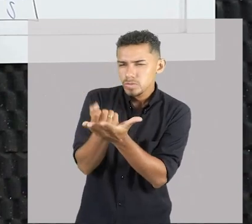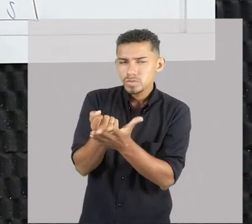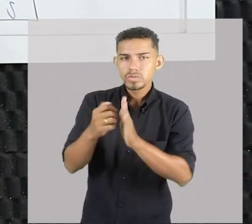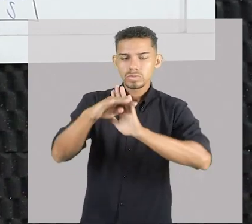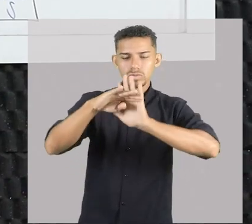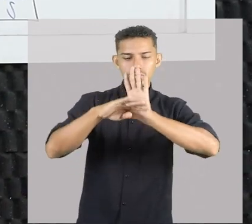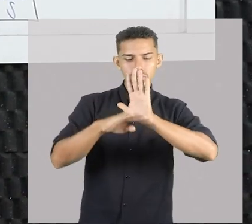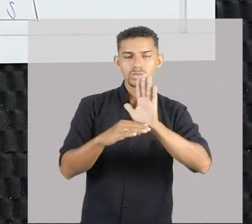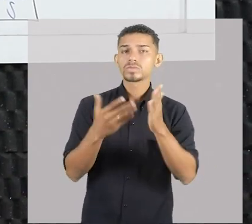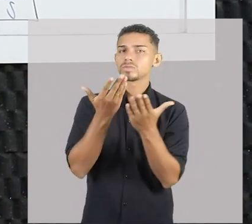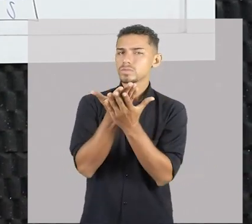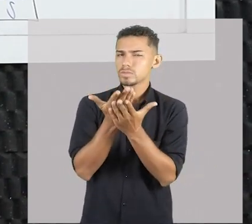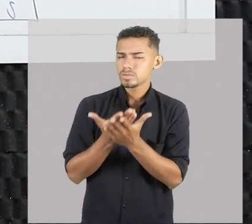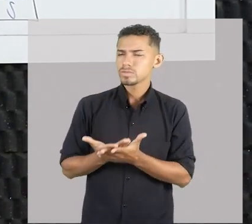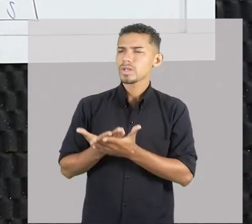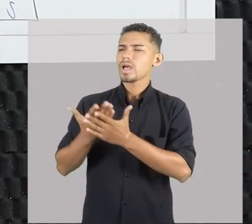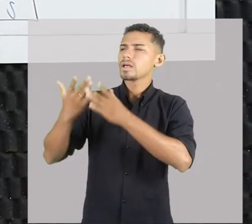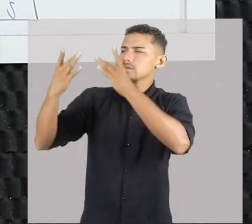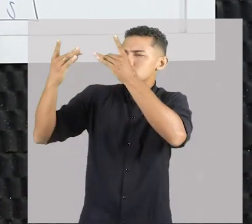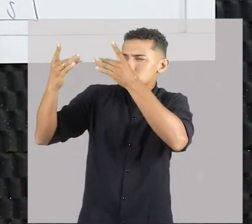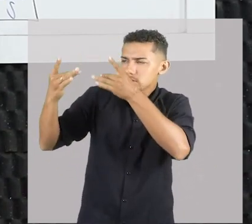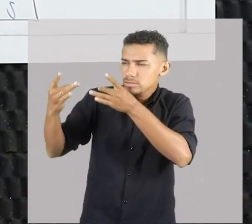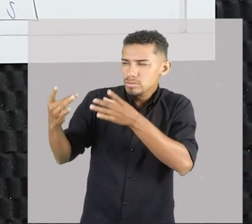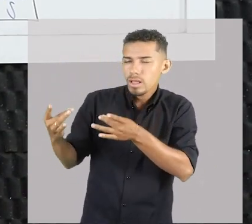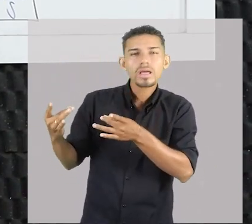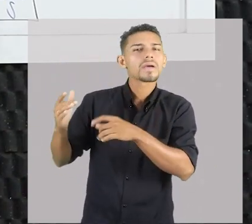tem uma aula mais detalhada e, além